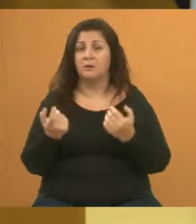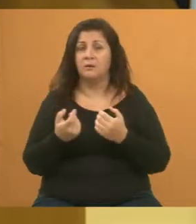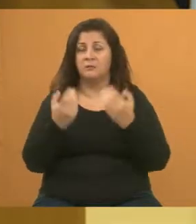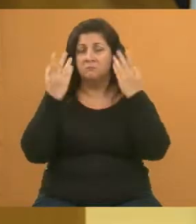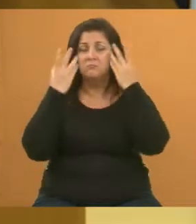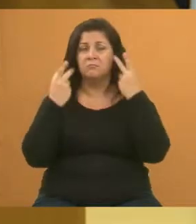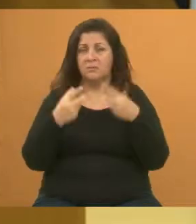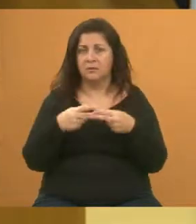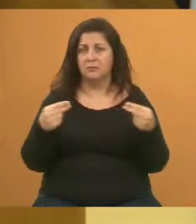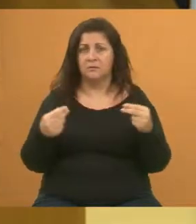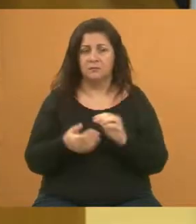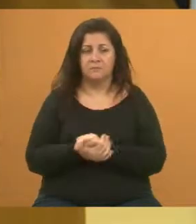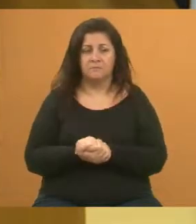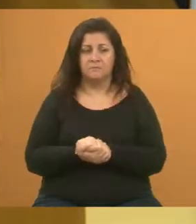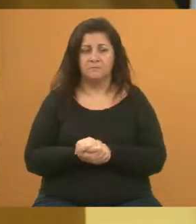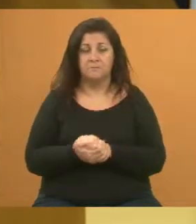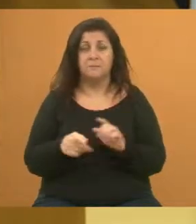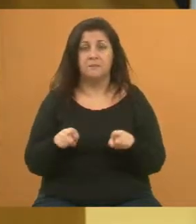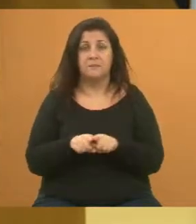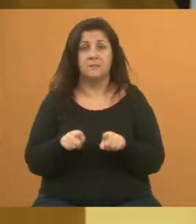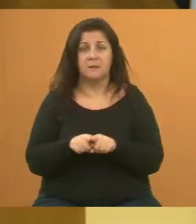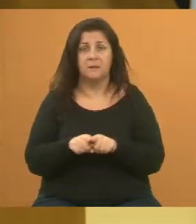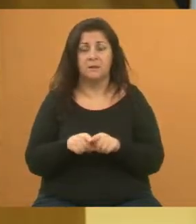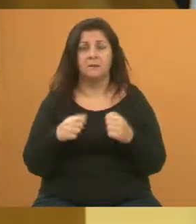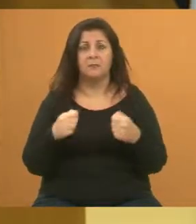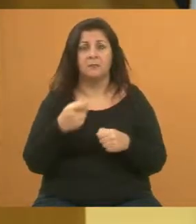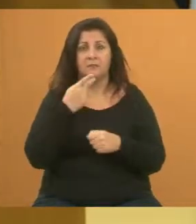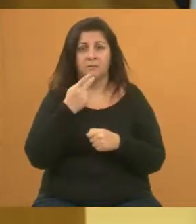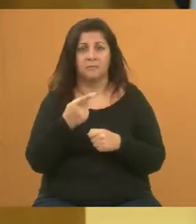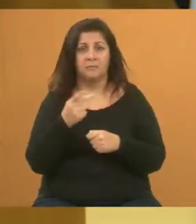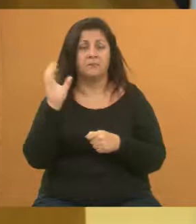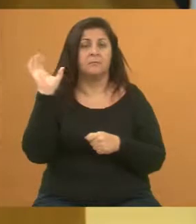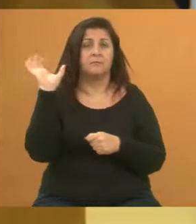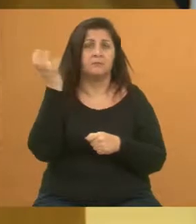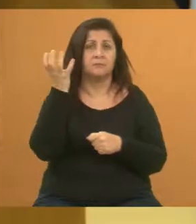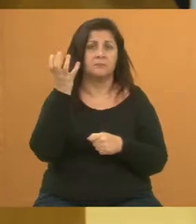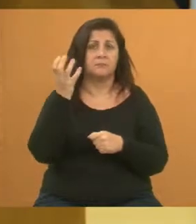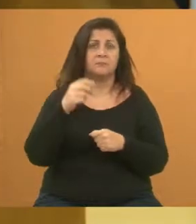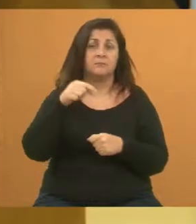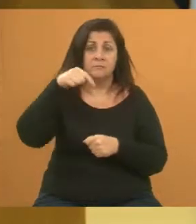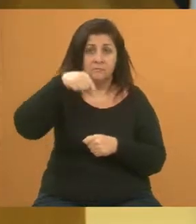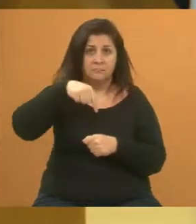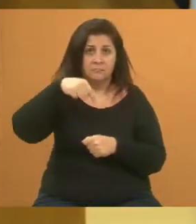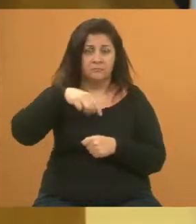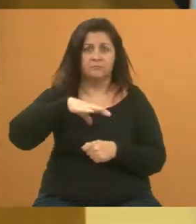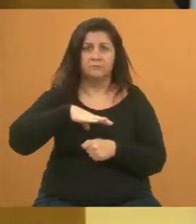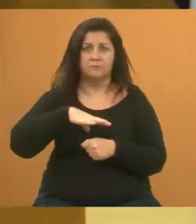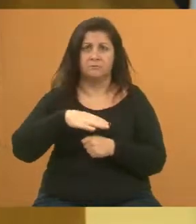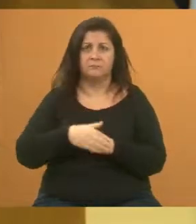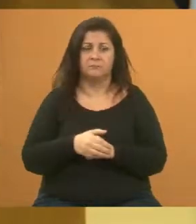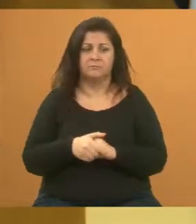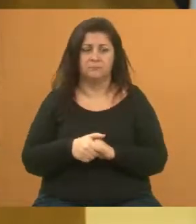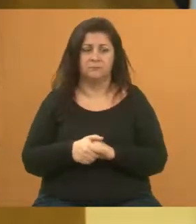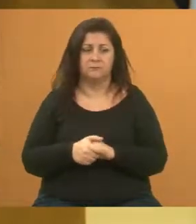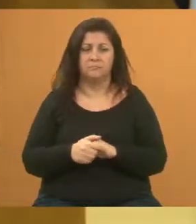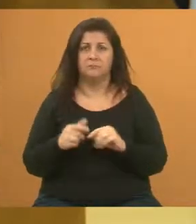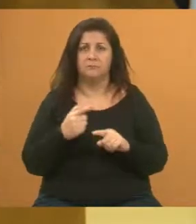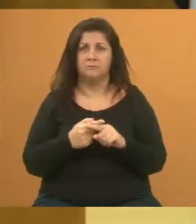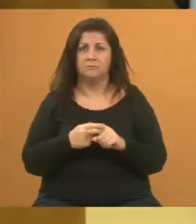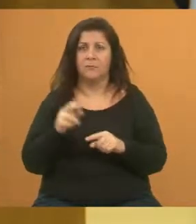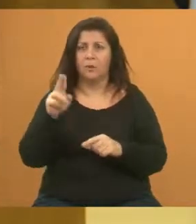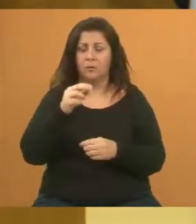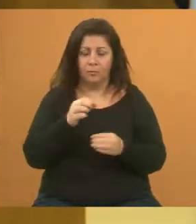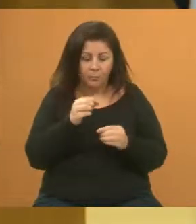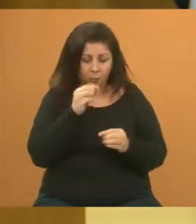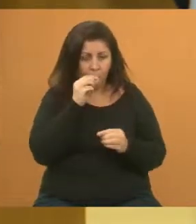citado. Mas ela esqueceu de mencionar também que isso também acontece, vereador Abner, aqui na nossa cidade também. Porque quando você usa um